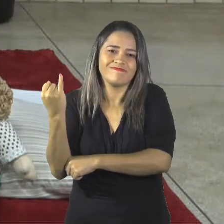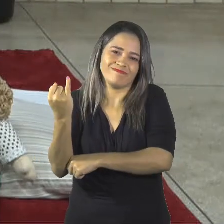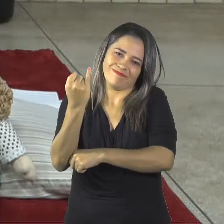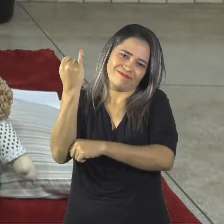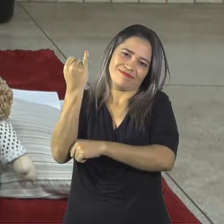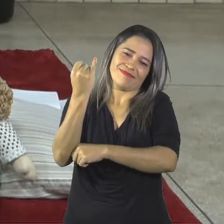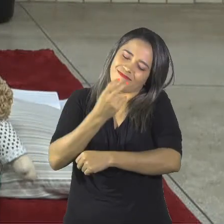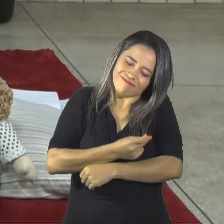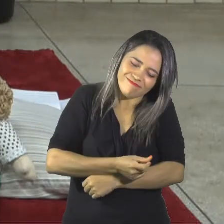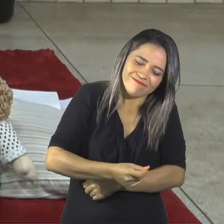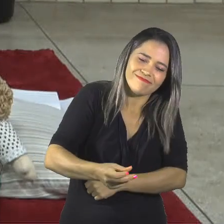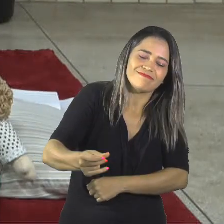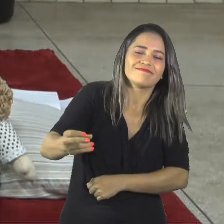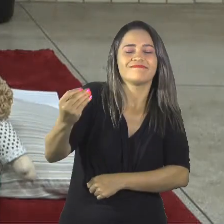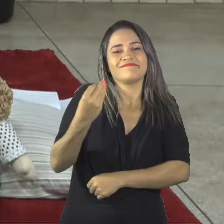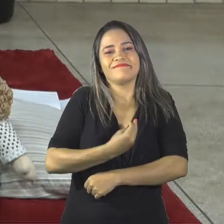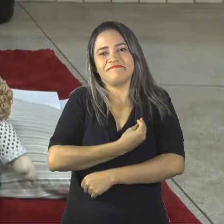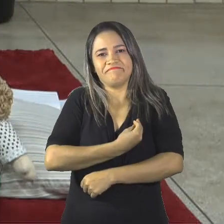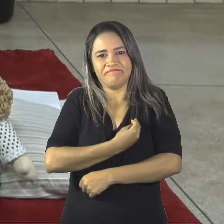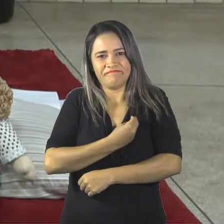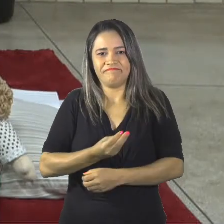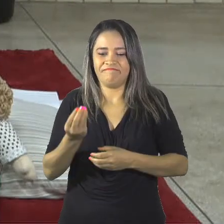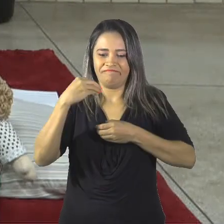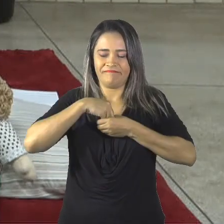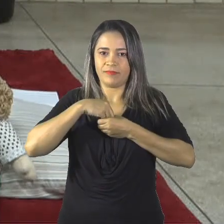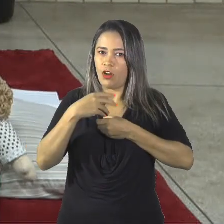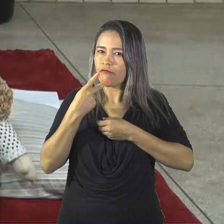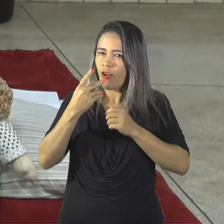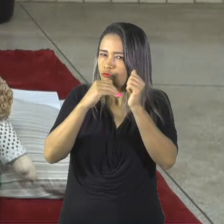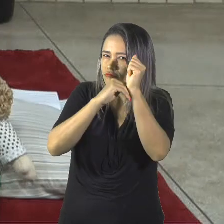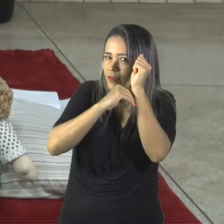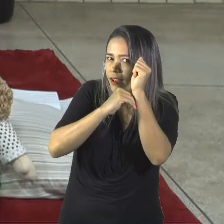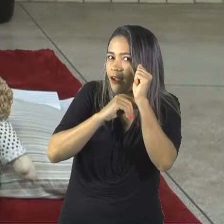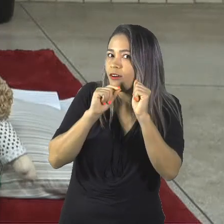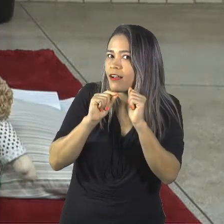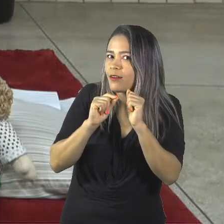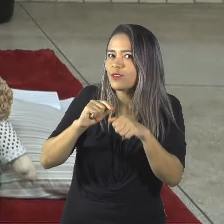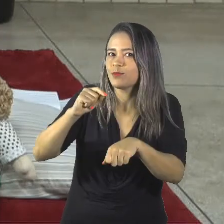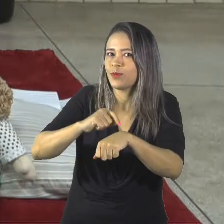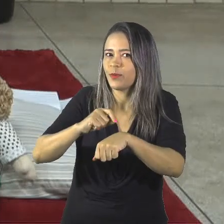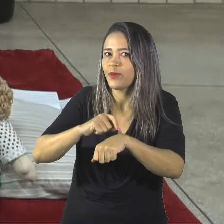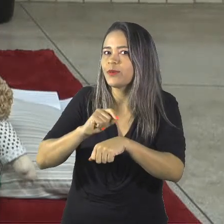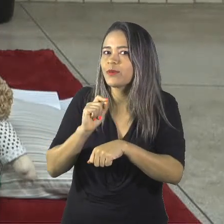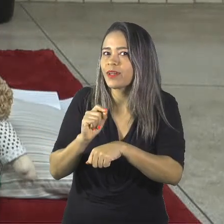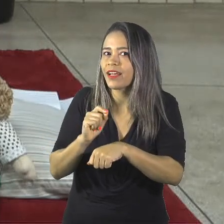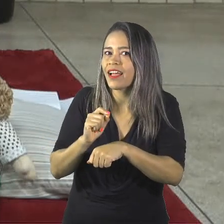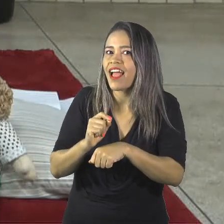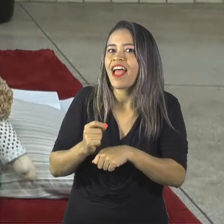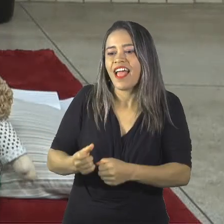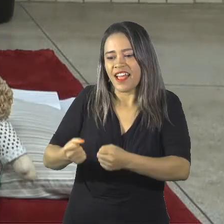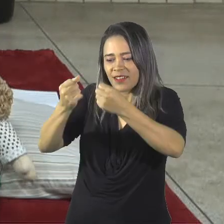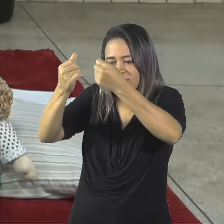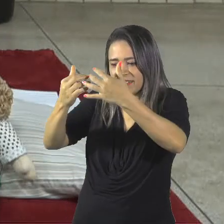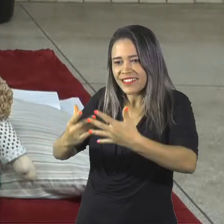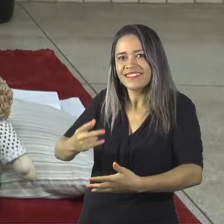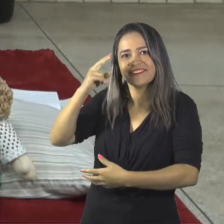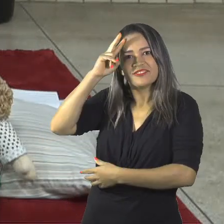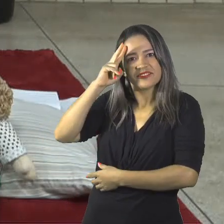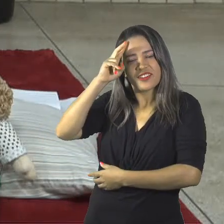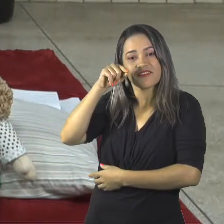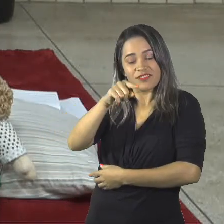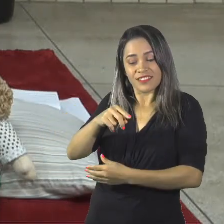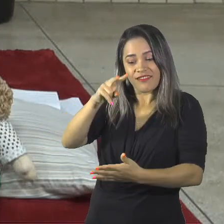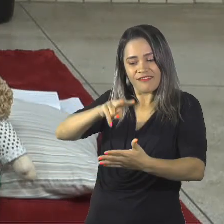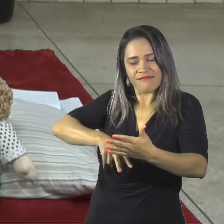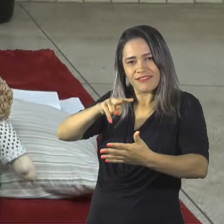vai levar por resto da vida. E quero te contar um segredo. Um desses momentos é a contação de história que você vai ler para a